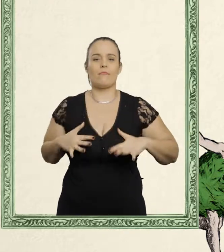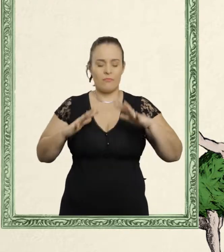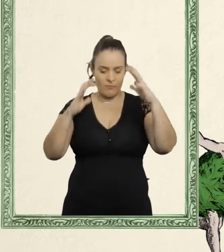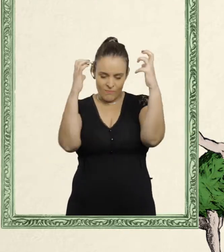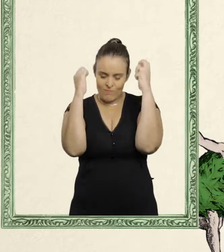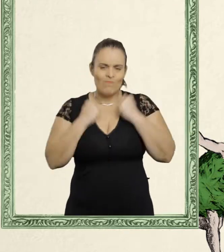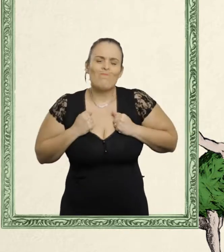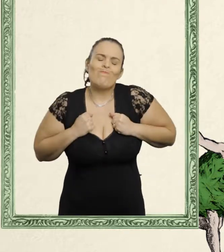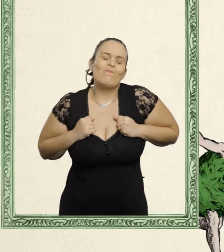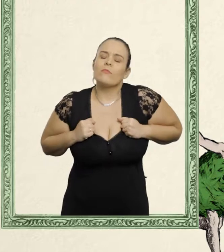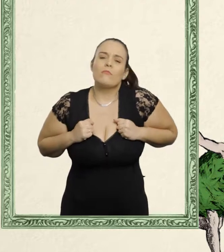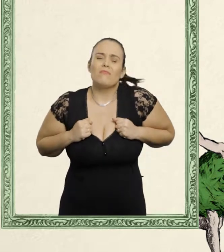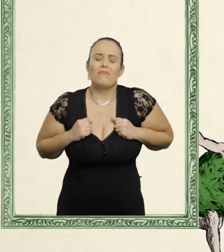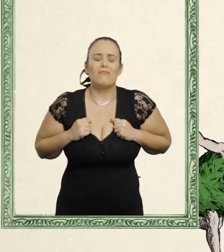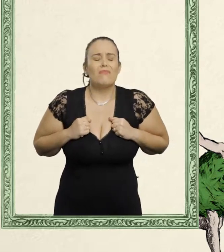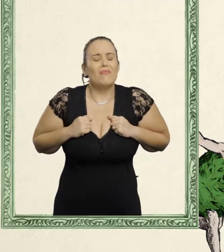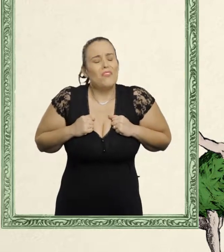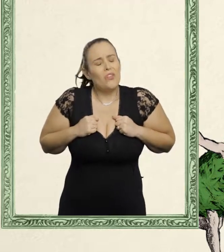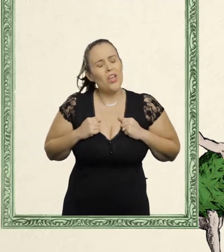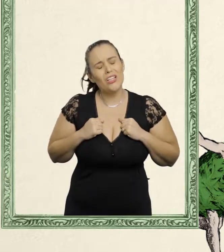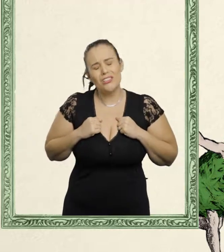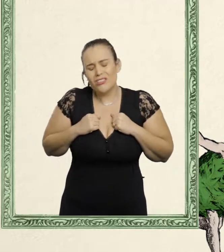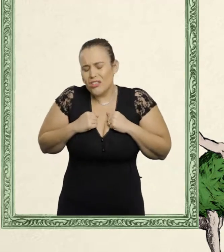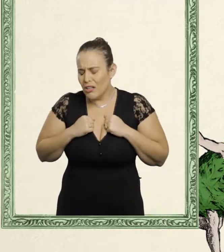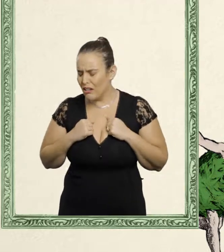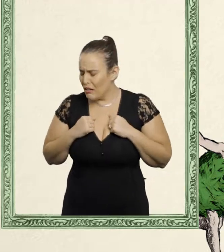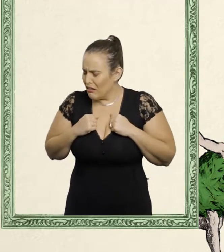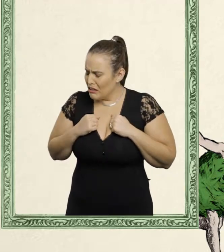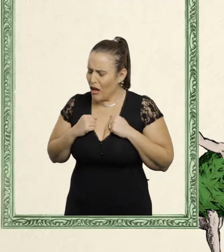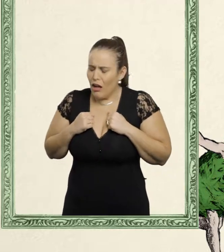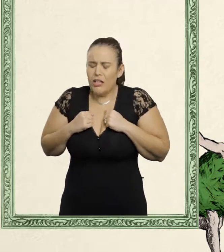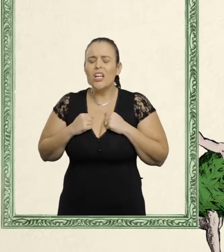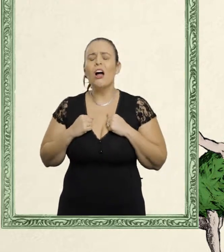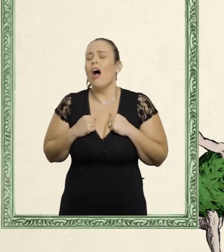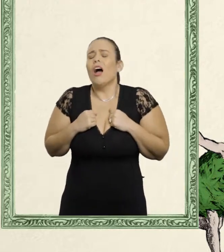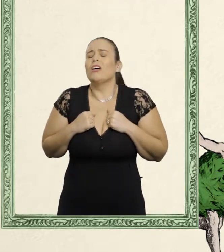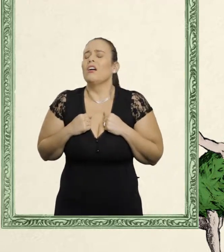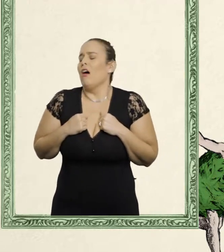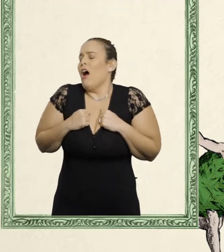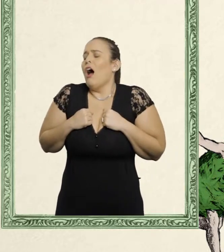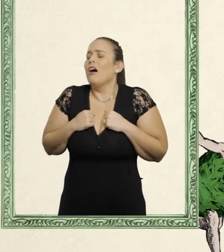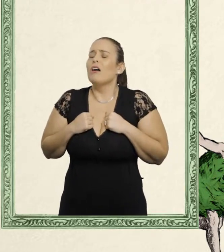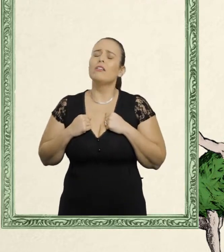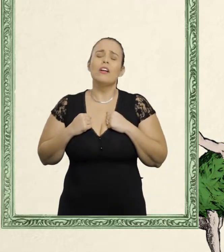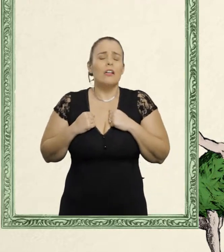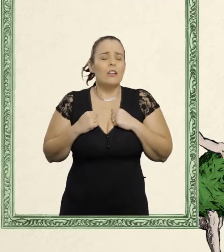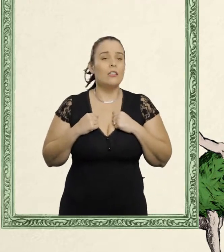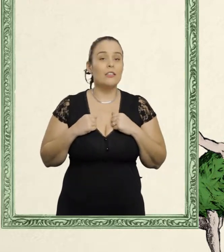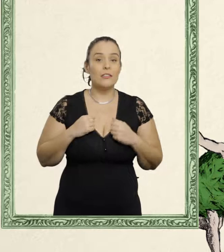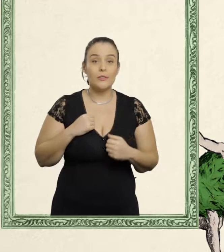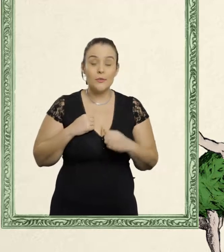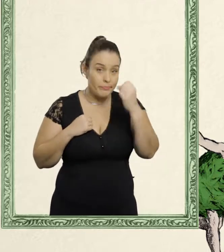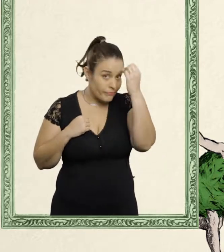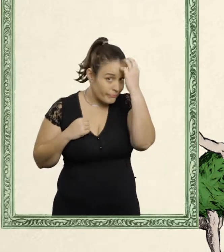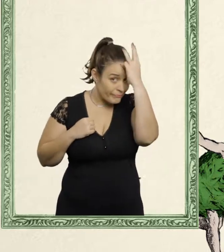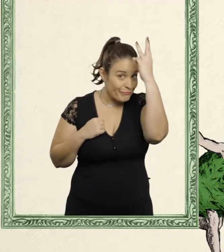e começou a chorar. Os soluços do choro de Peter acordaram Wendy. Wendy não ficou assustada de ver um menino